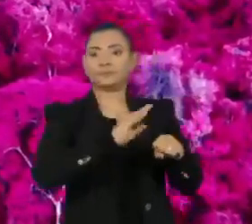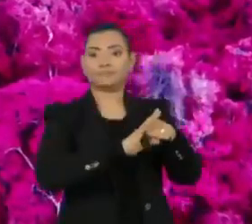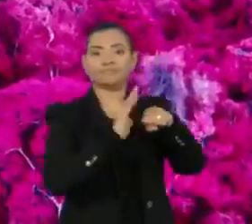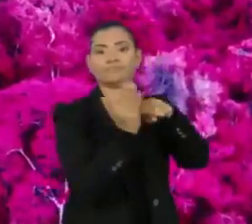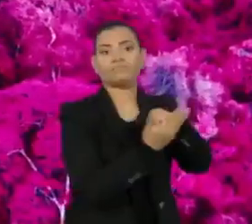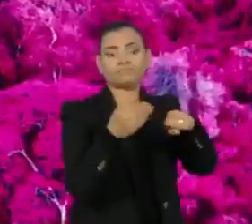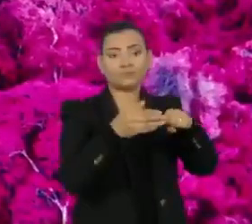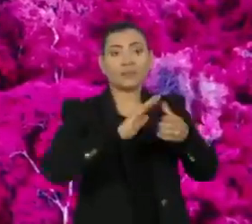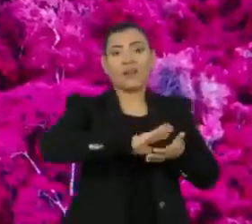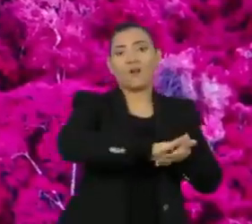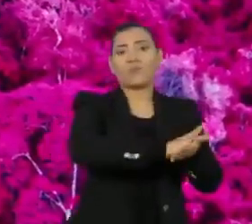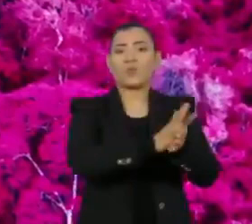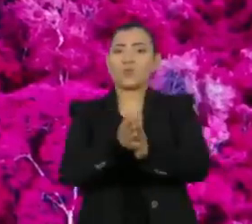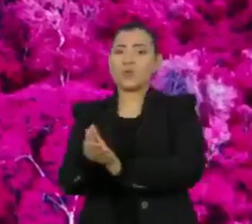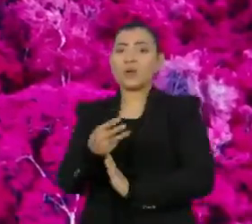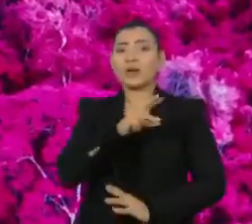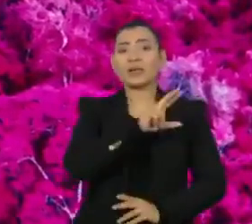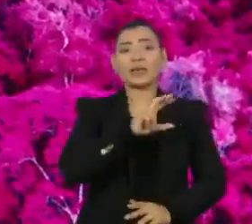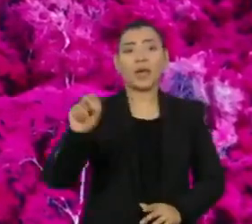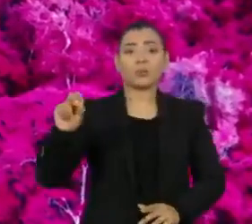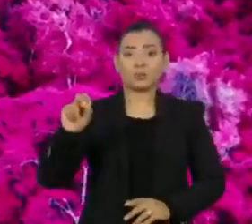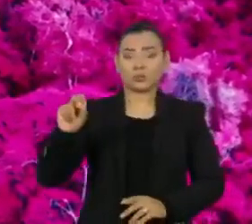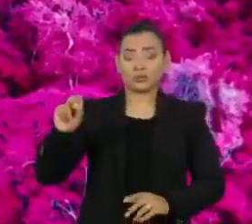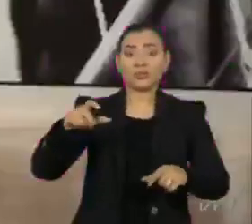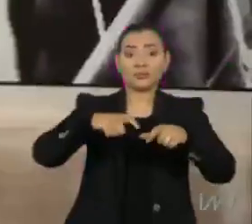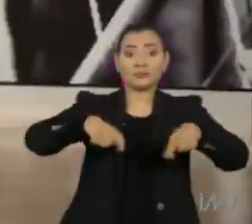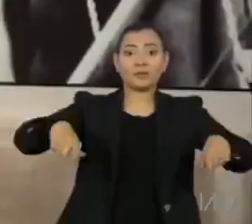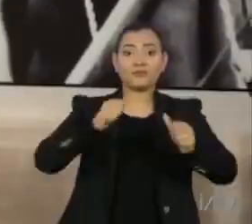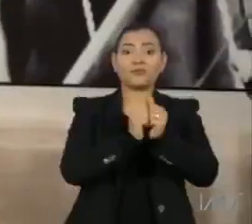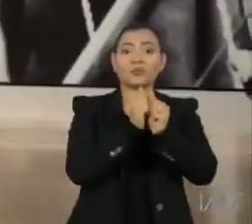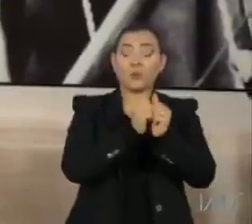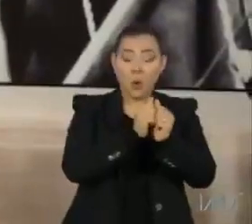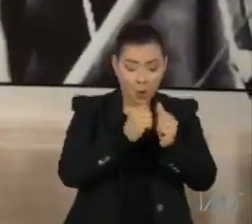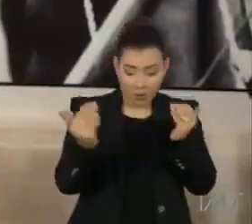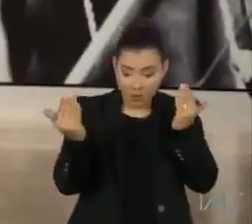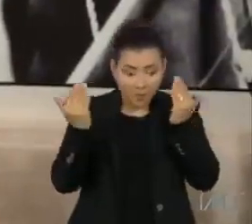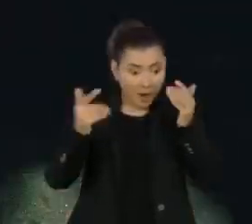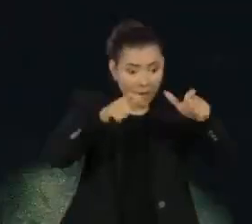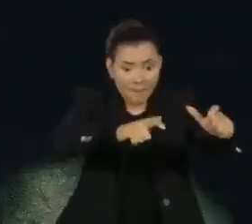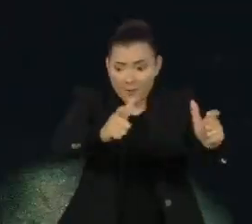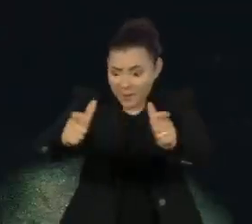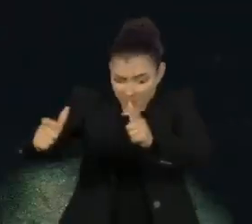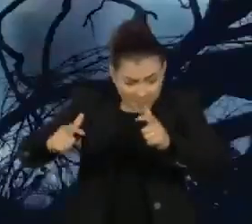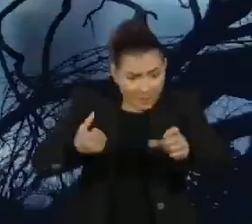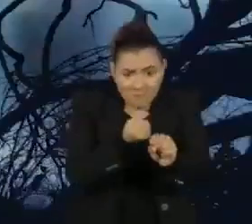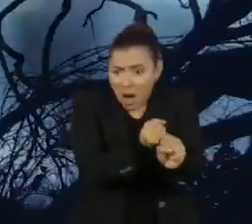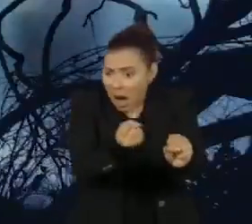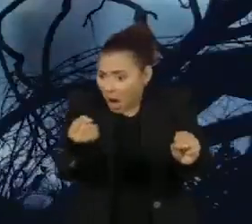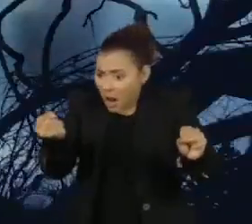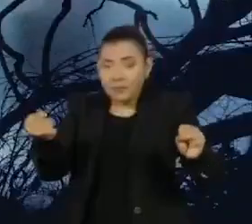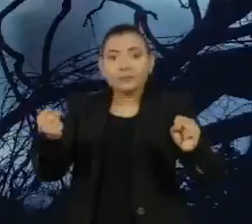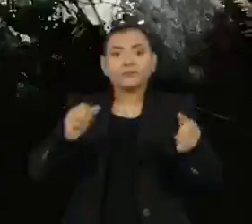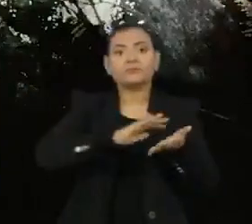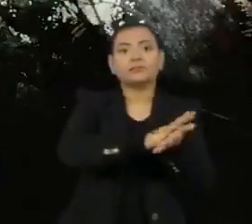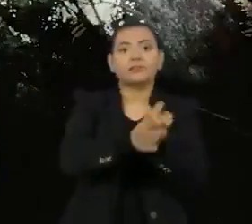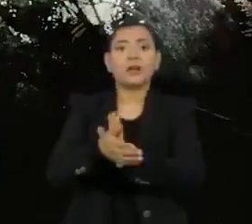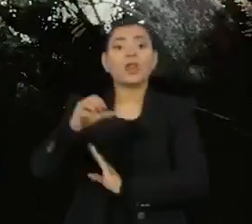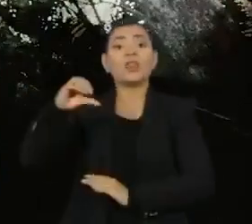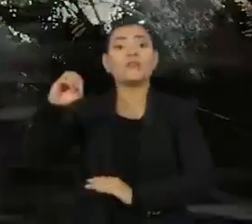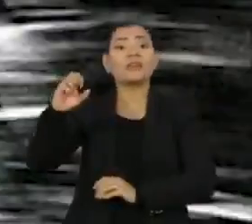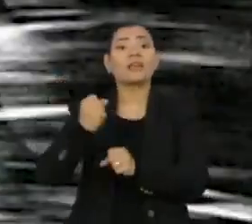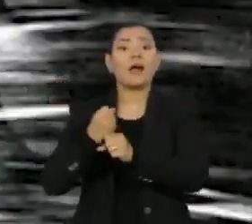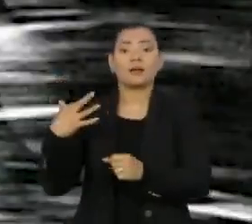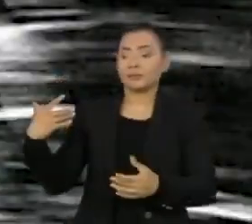devastou uma área equivalente a 500 campos de futebol no território Yanomami. O documentário 90 Anos, Cláudia